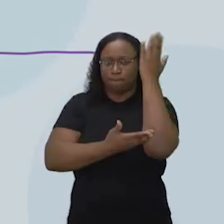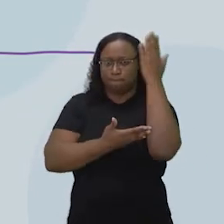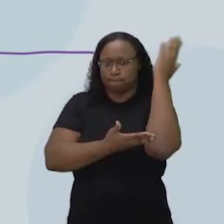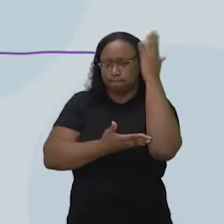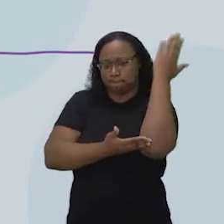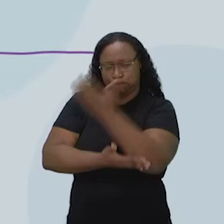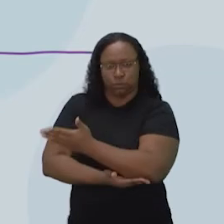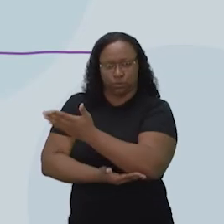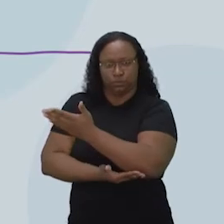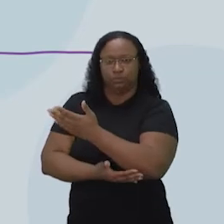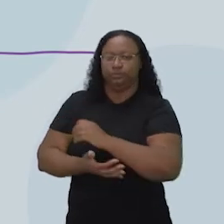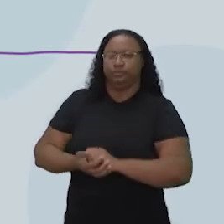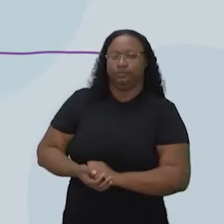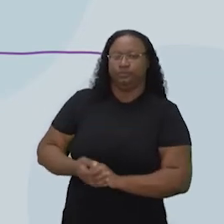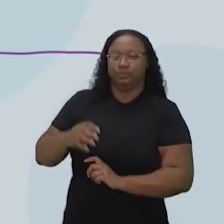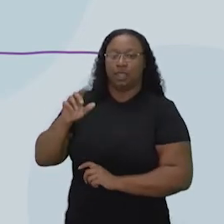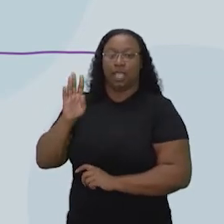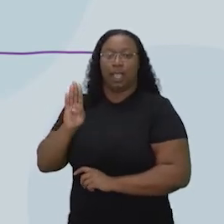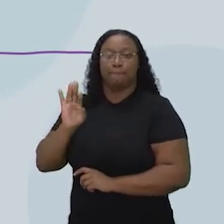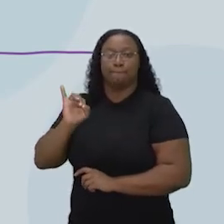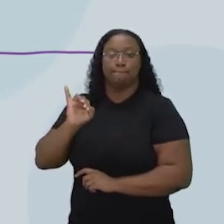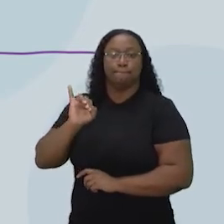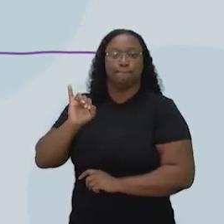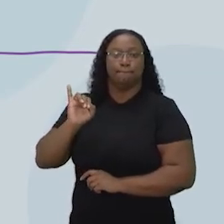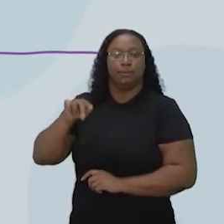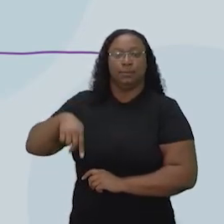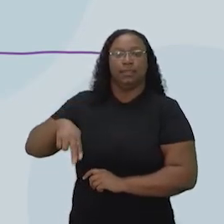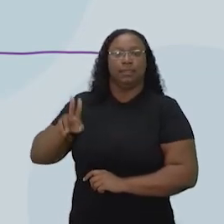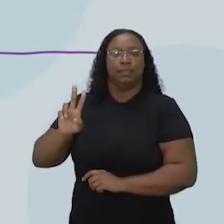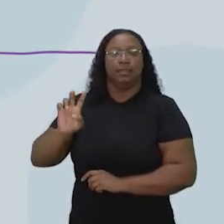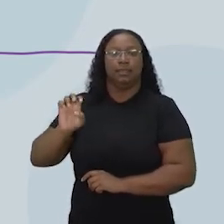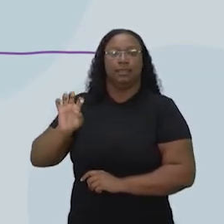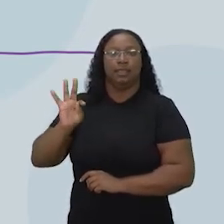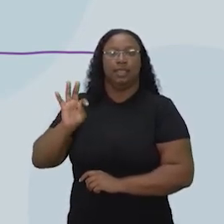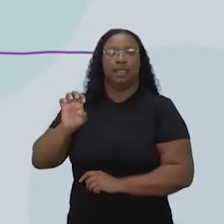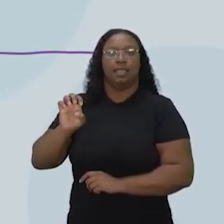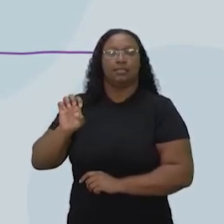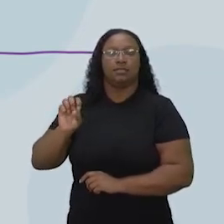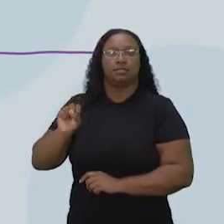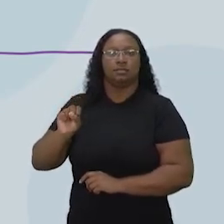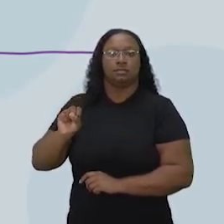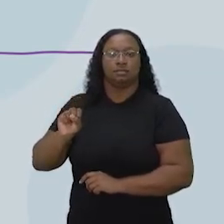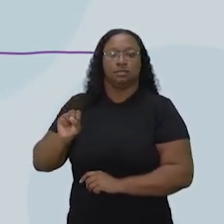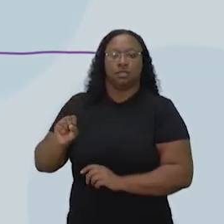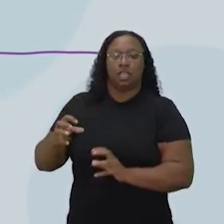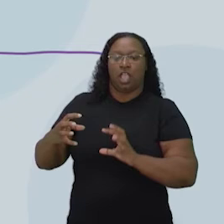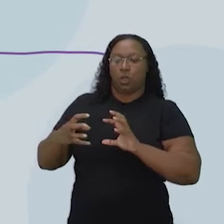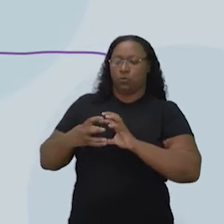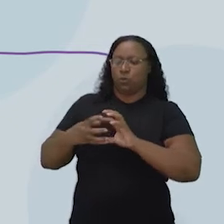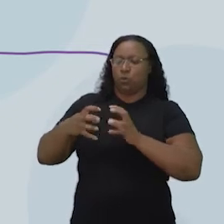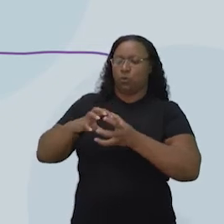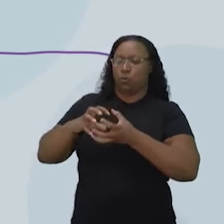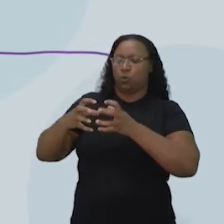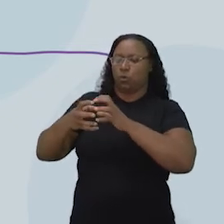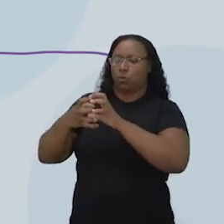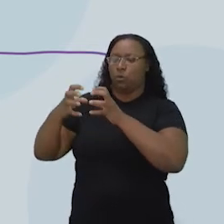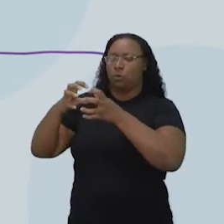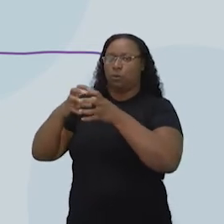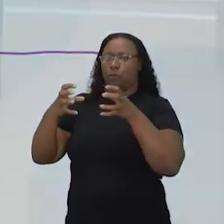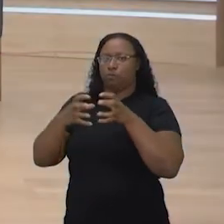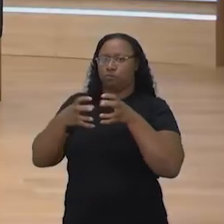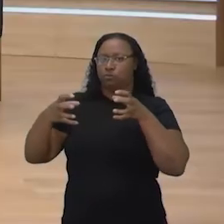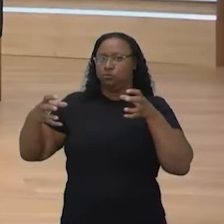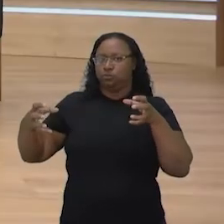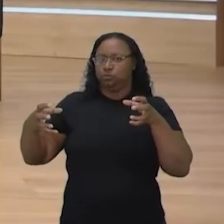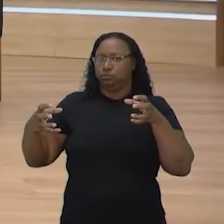Aqui a questão é a mesma, o princípio é o mesmo, de compactação, tá? E aí podem ser... Oi? Ambos de